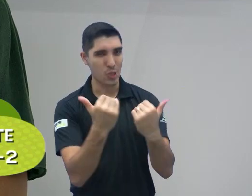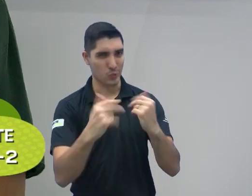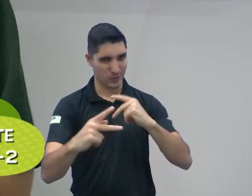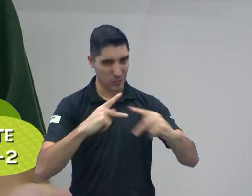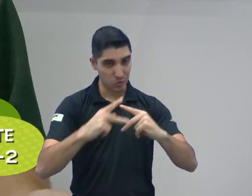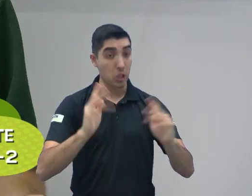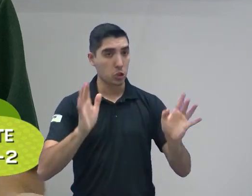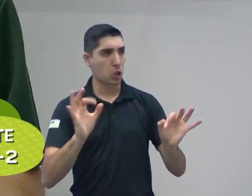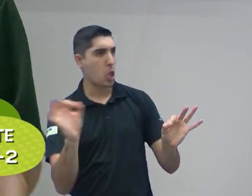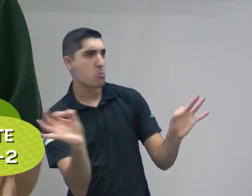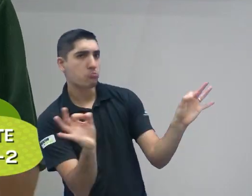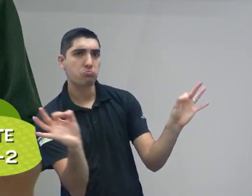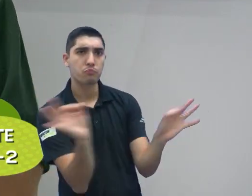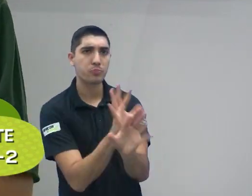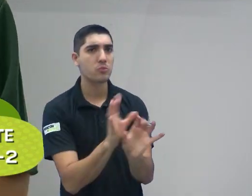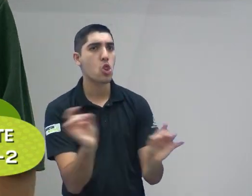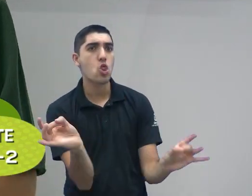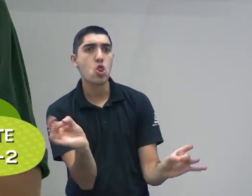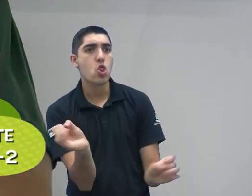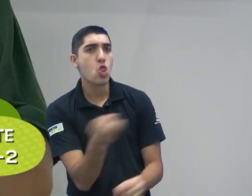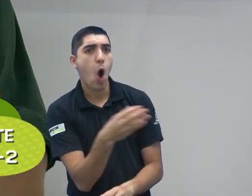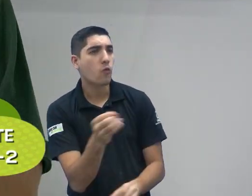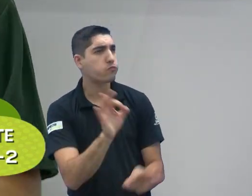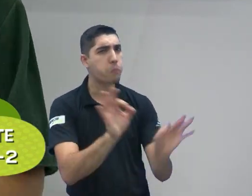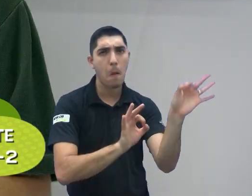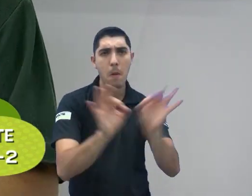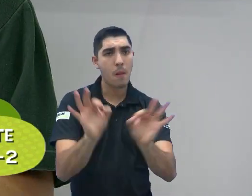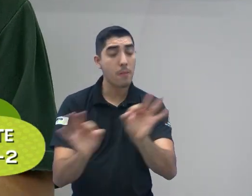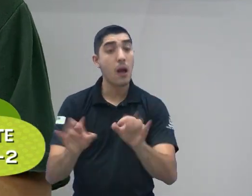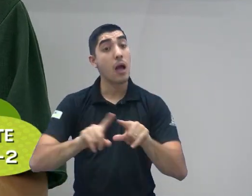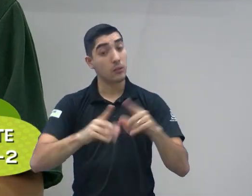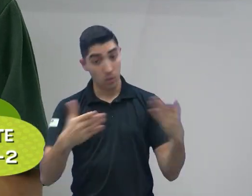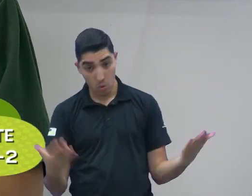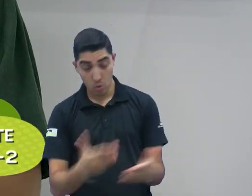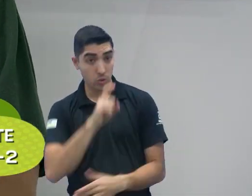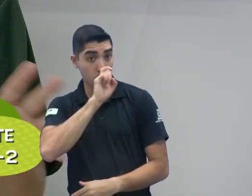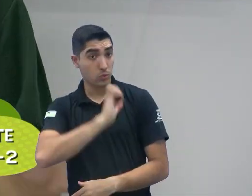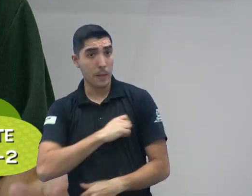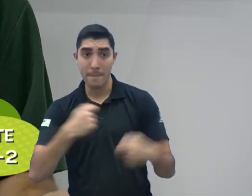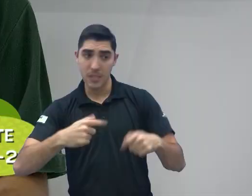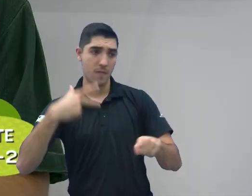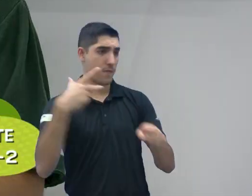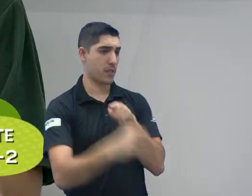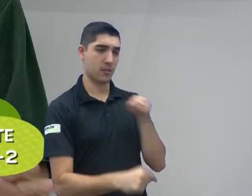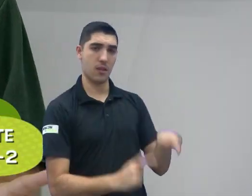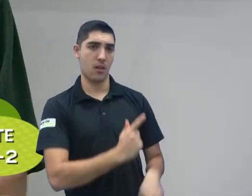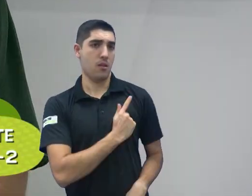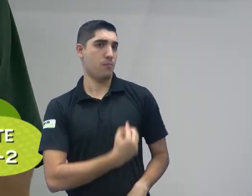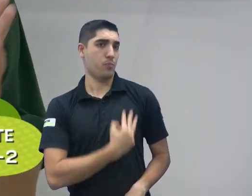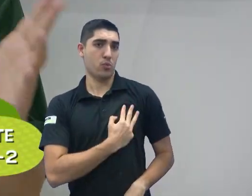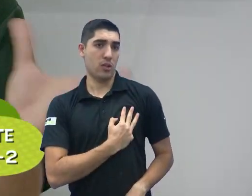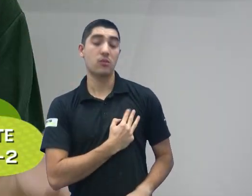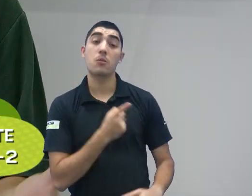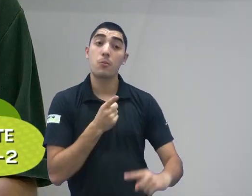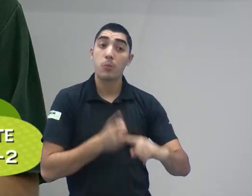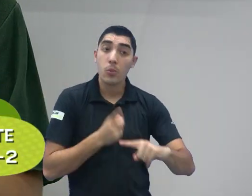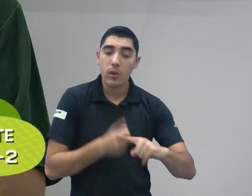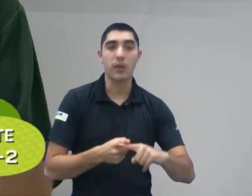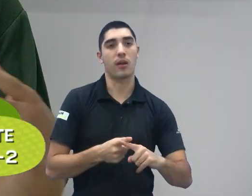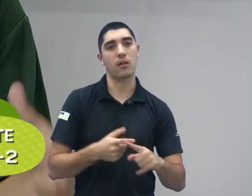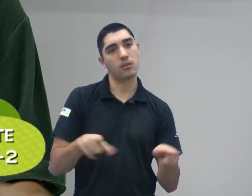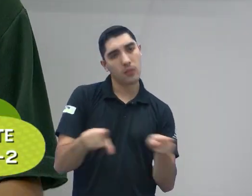temporada. Não dá para fugir disso. São José precisa virar a chave e vencer hoje o Grêmio Prudente, também para não deixar nenhuma margem para a galera